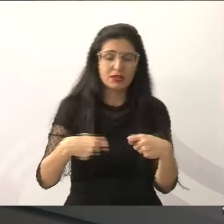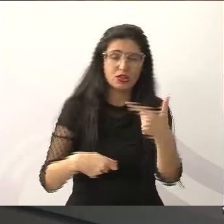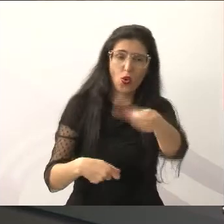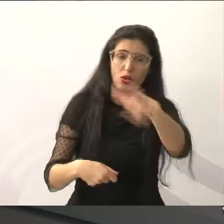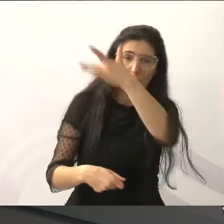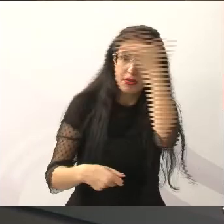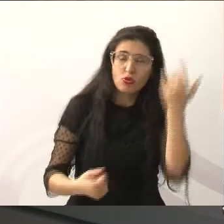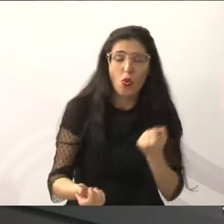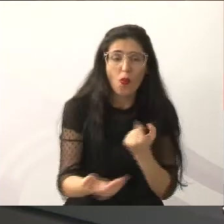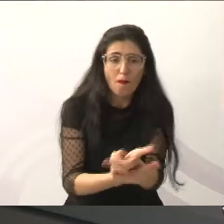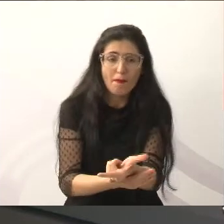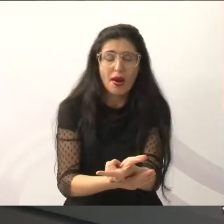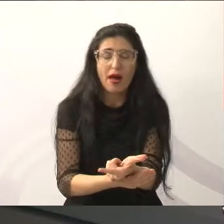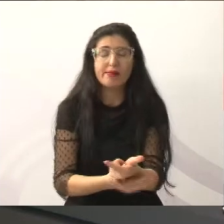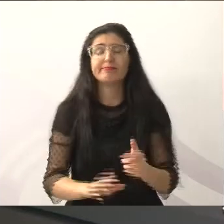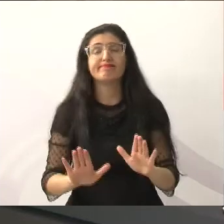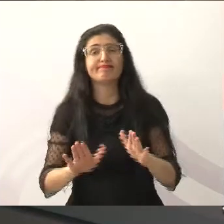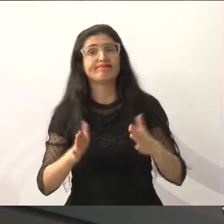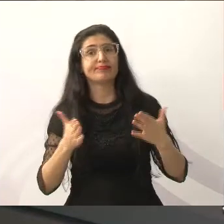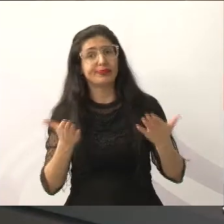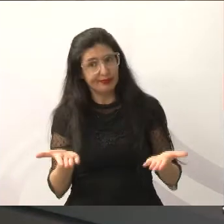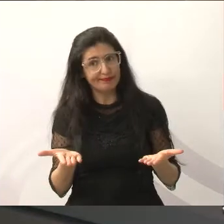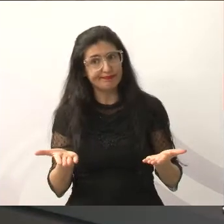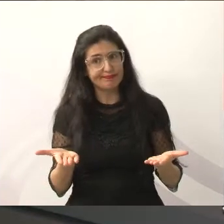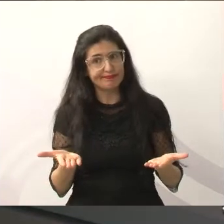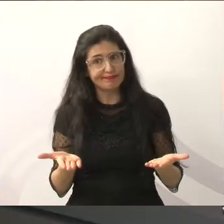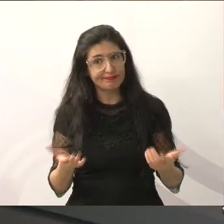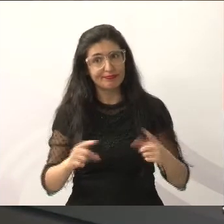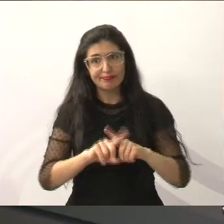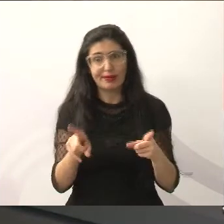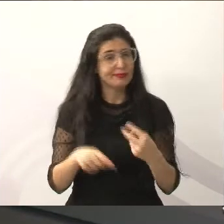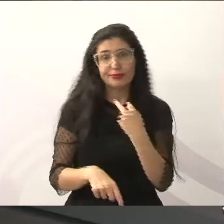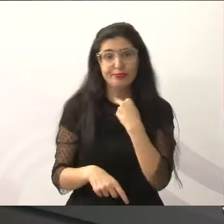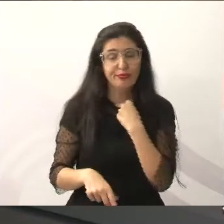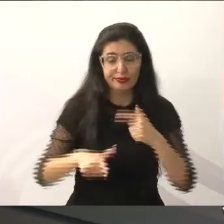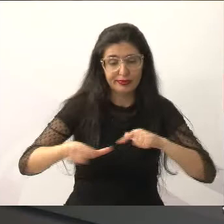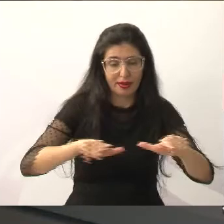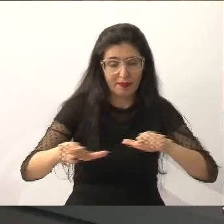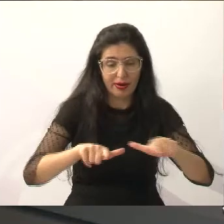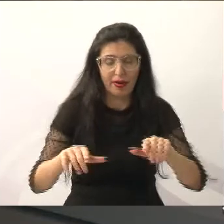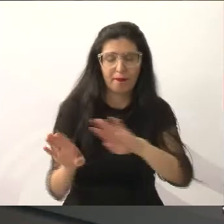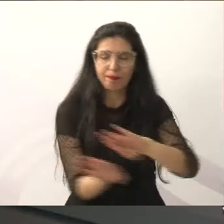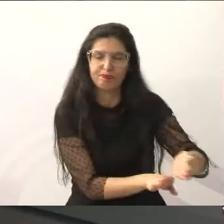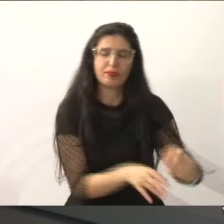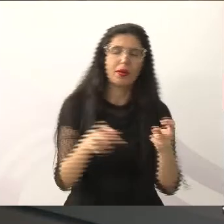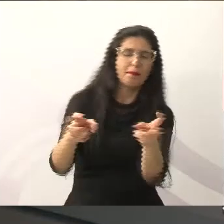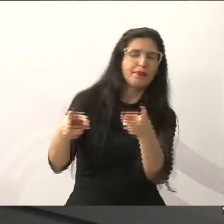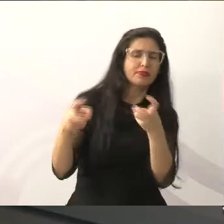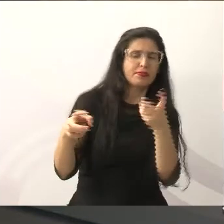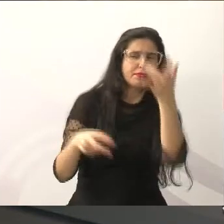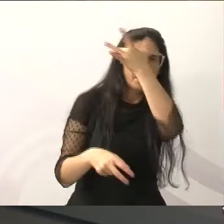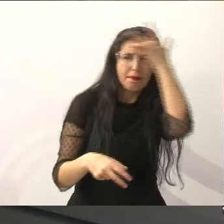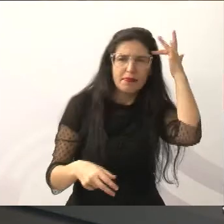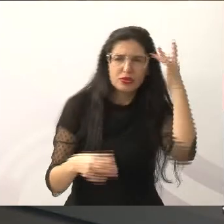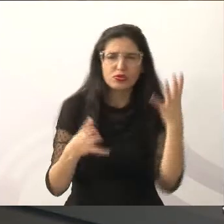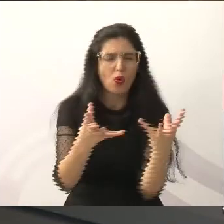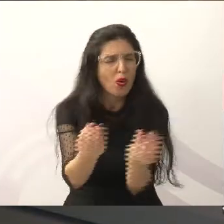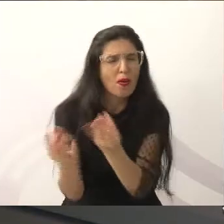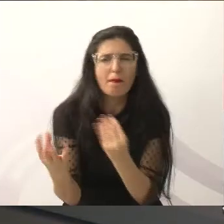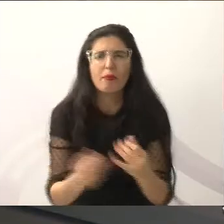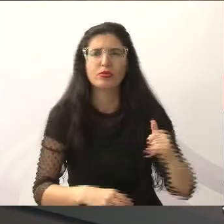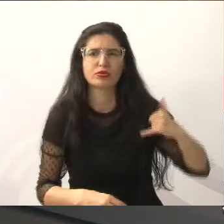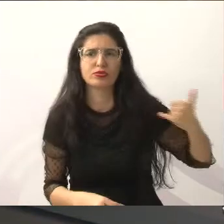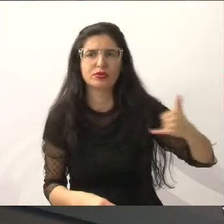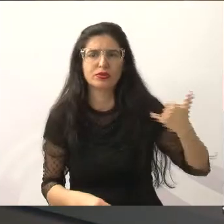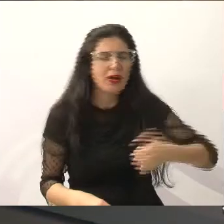Infelizmente, eu tenho aí visto bastante pessoas idosas, né? Pessoas idosas ainda andando pela rua, e sendo um